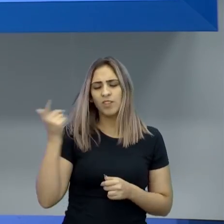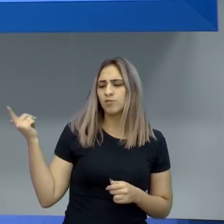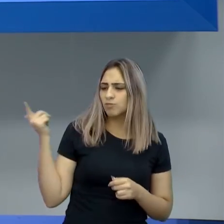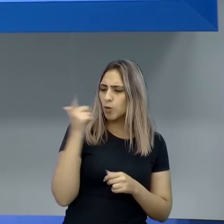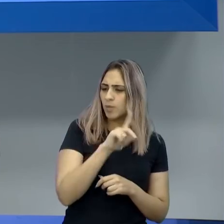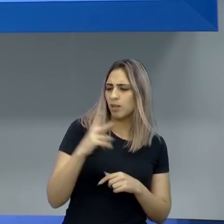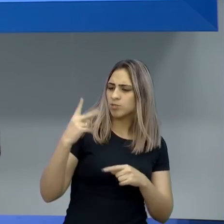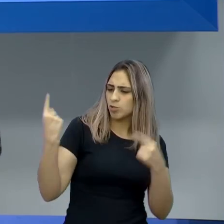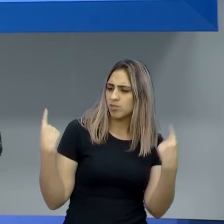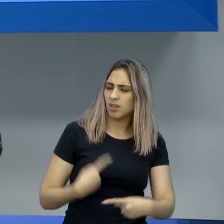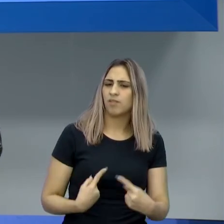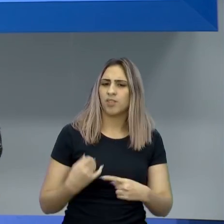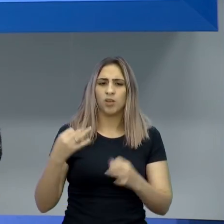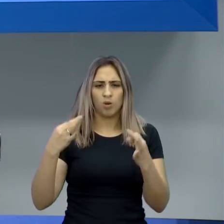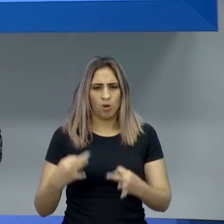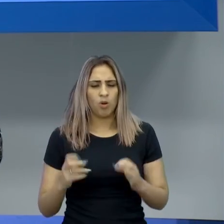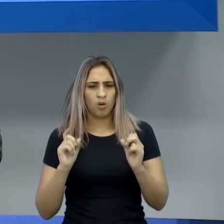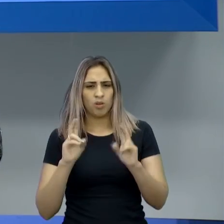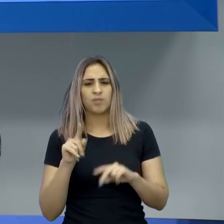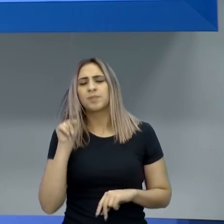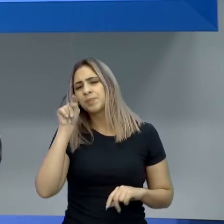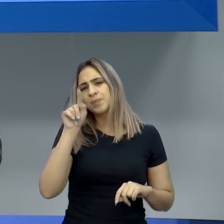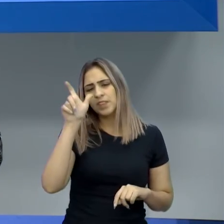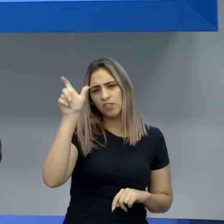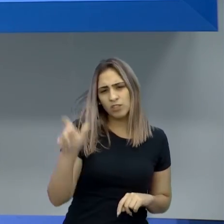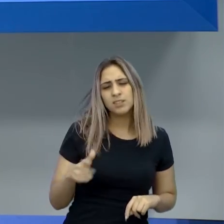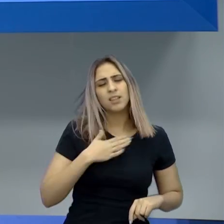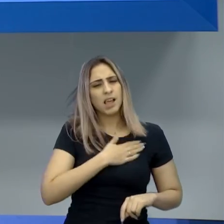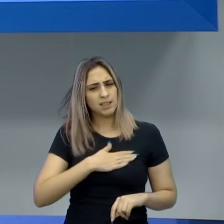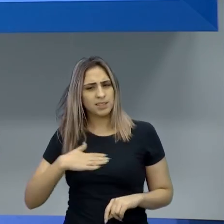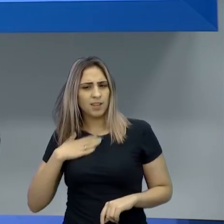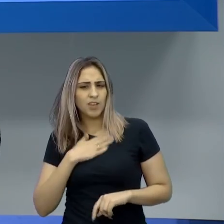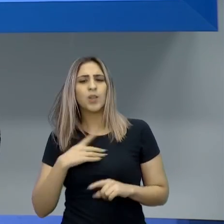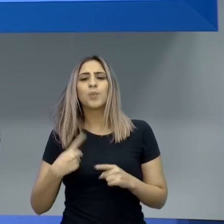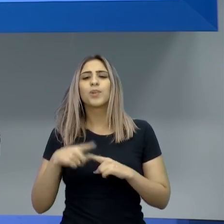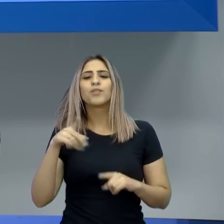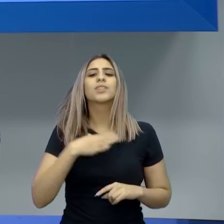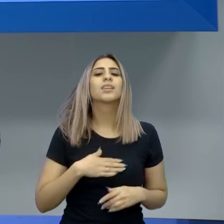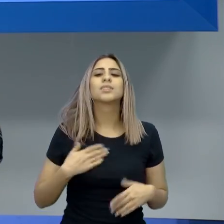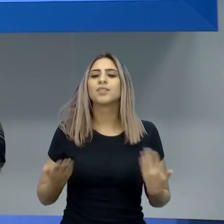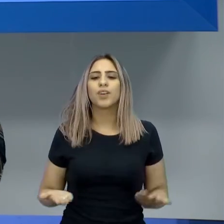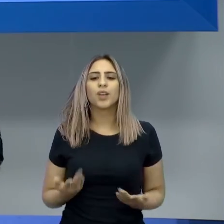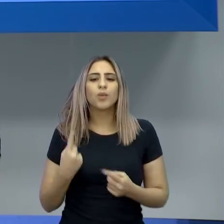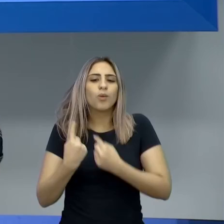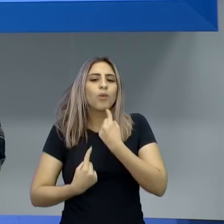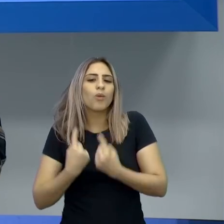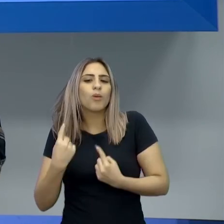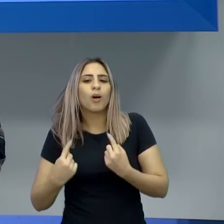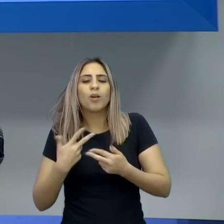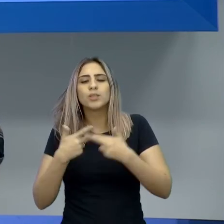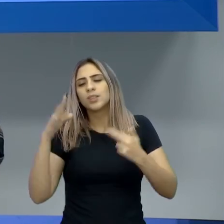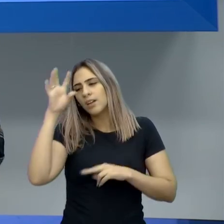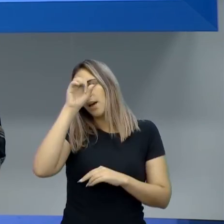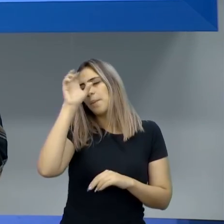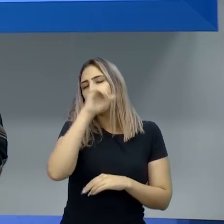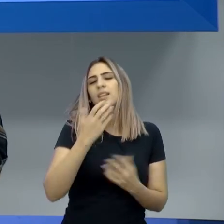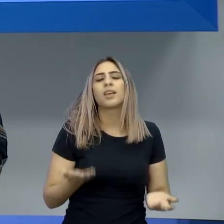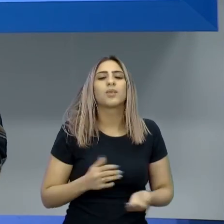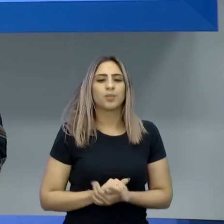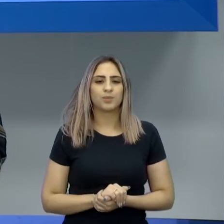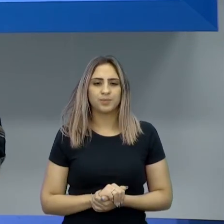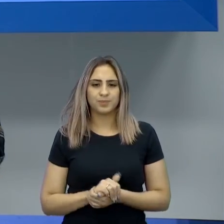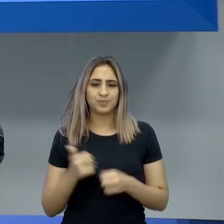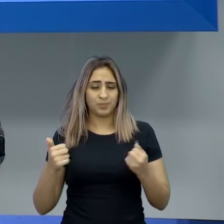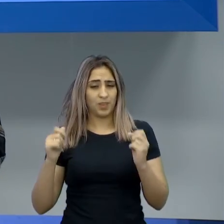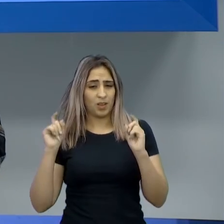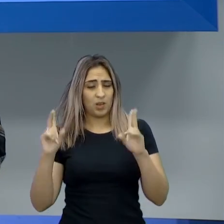seus desafios, né? E se você está satisfeito, né? Por que você está satisfeito, né? Quais foram as lições que vocês aprenderam,